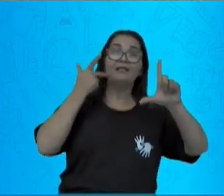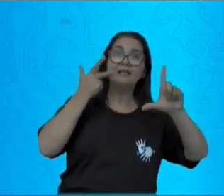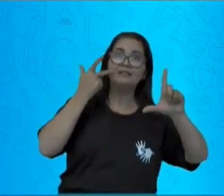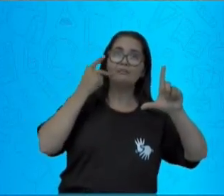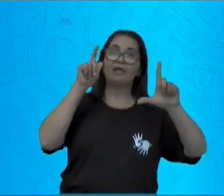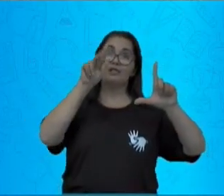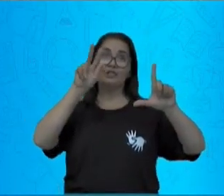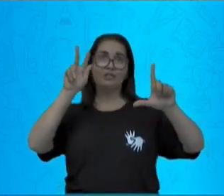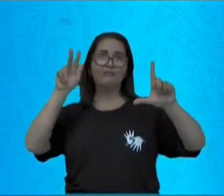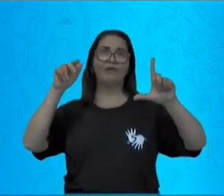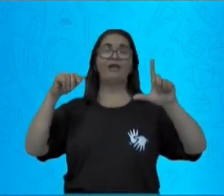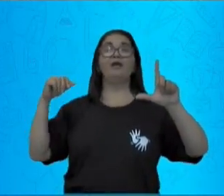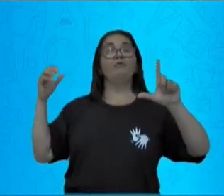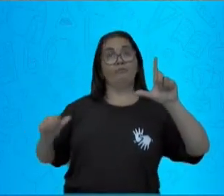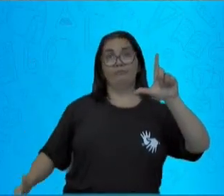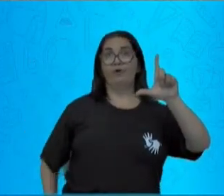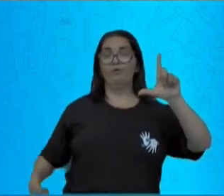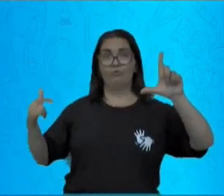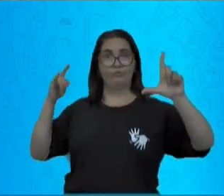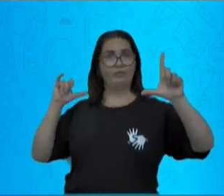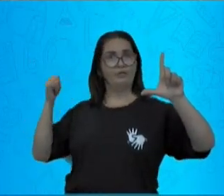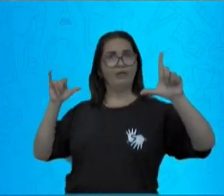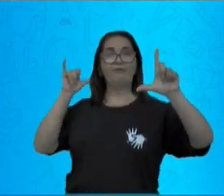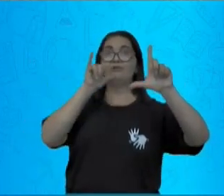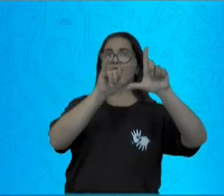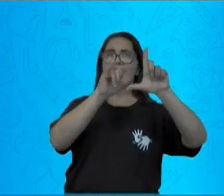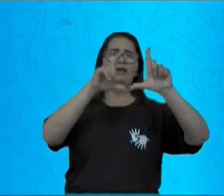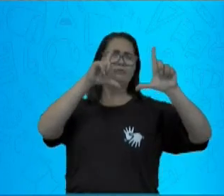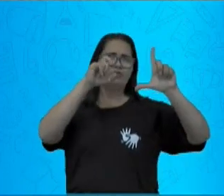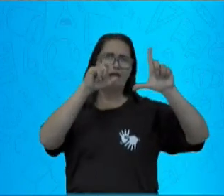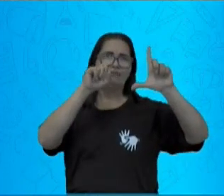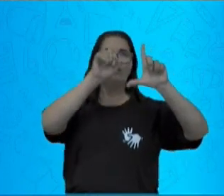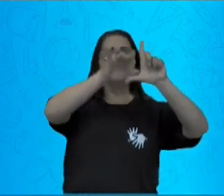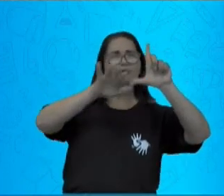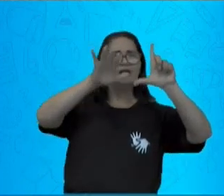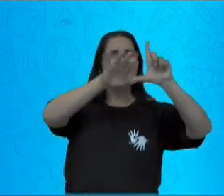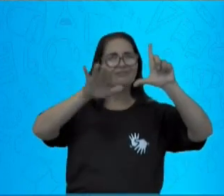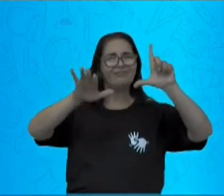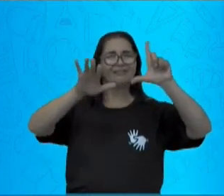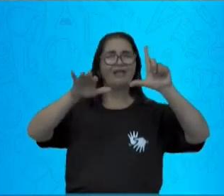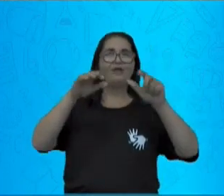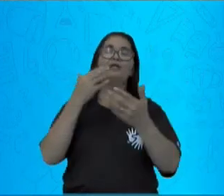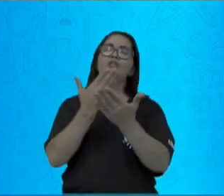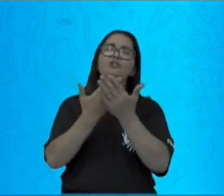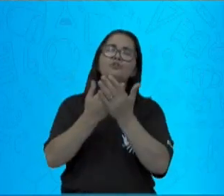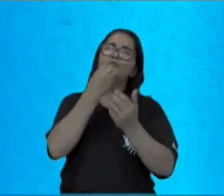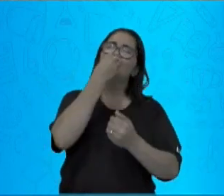celular na imagem que aparece no canto da tela. Bom estudo, até a próxima aula.